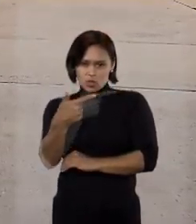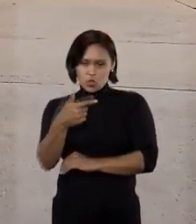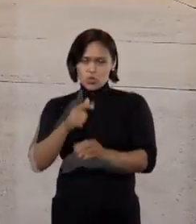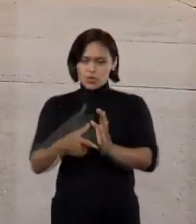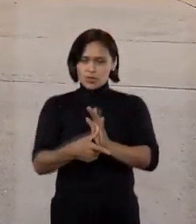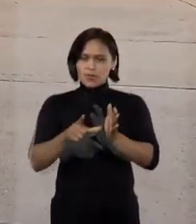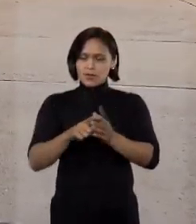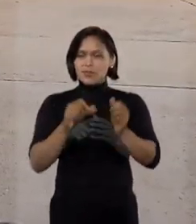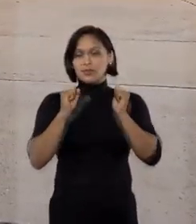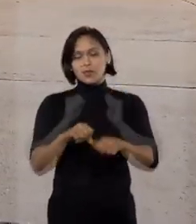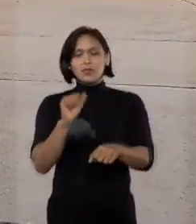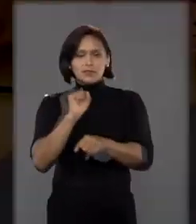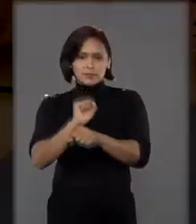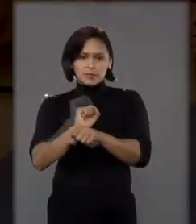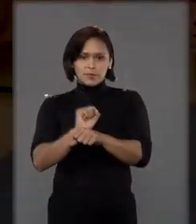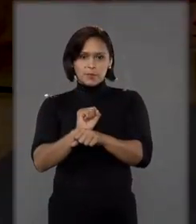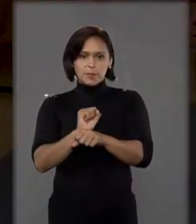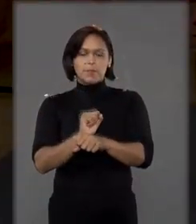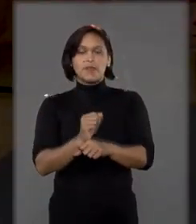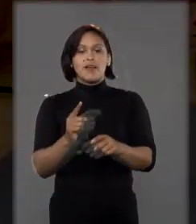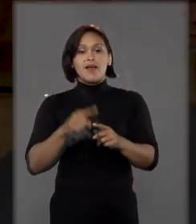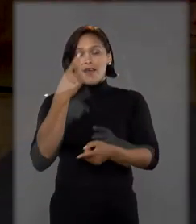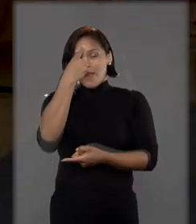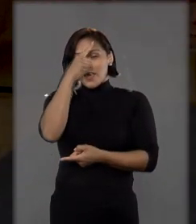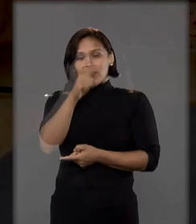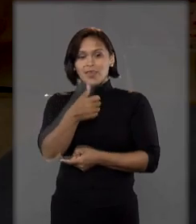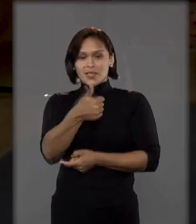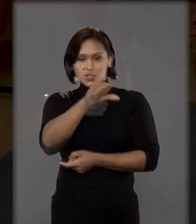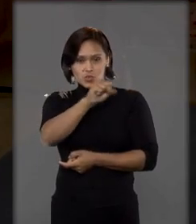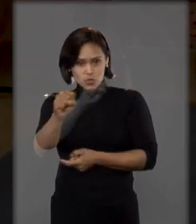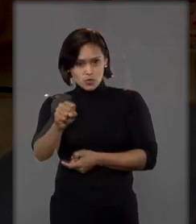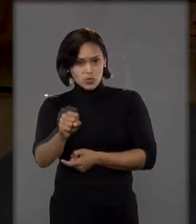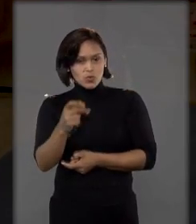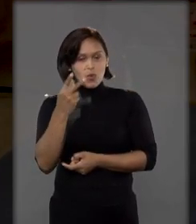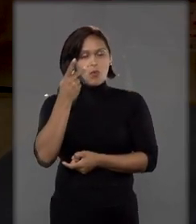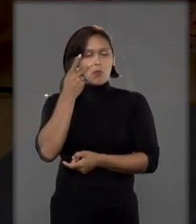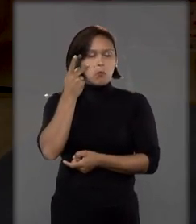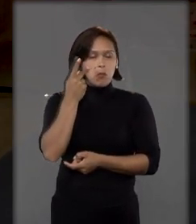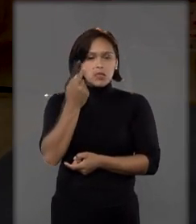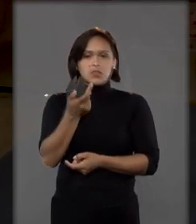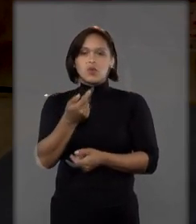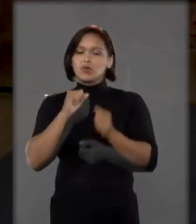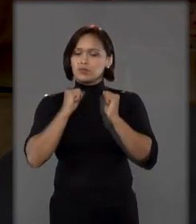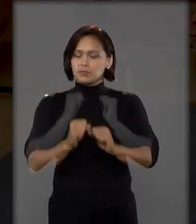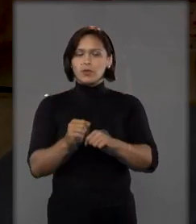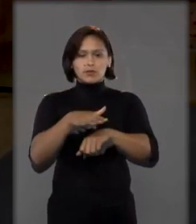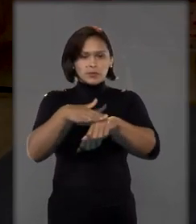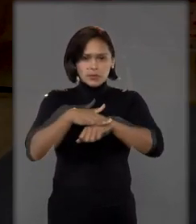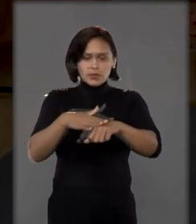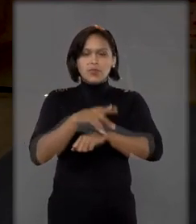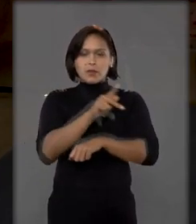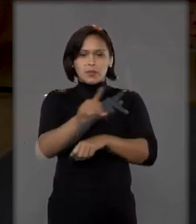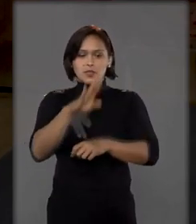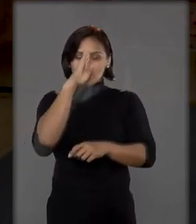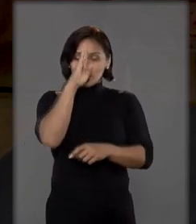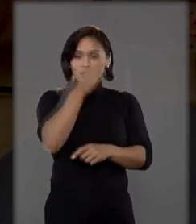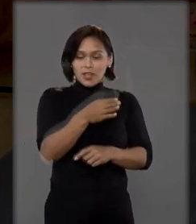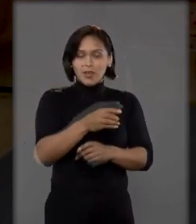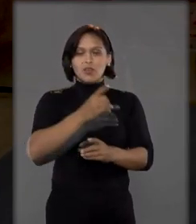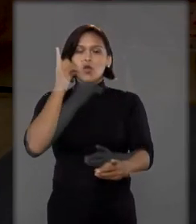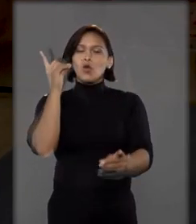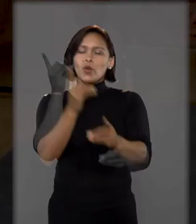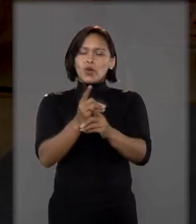e aguardar a confirmação. A ideia é que 18 pessoas comuns, como eu ou você, falem com o presidente. Os encontros